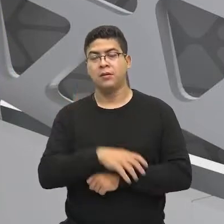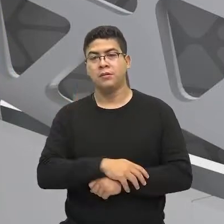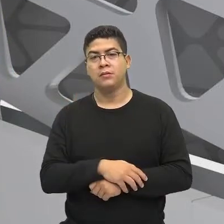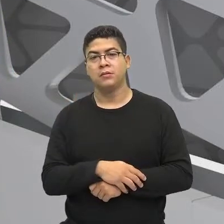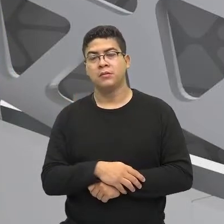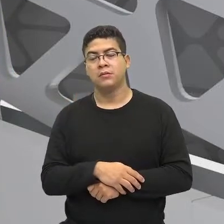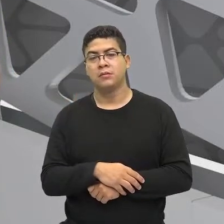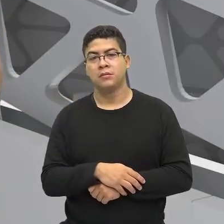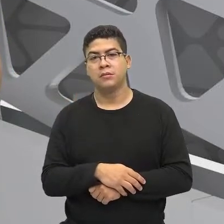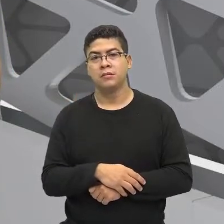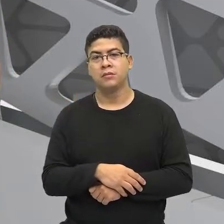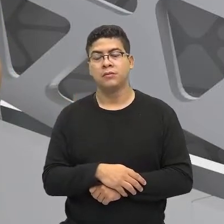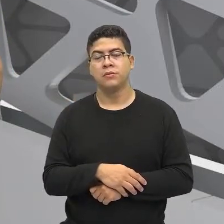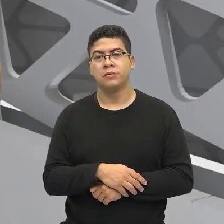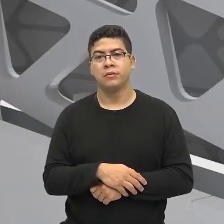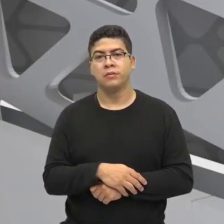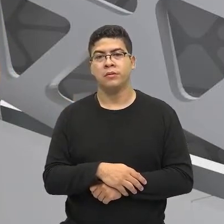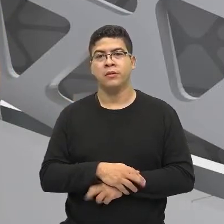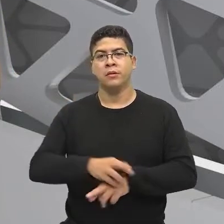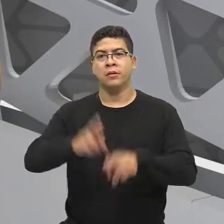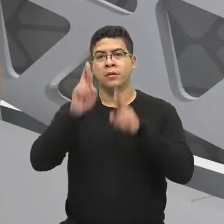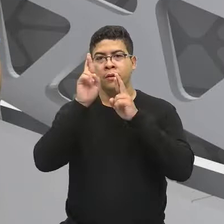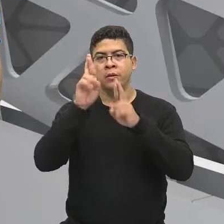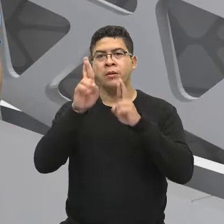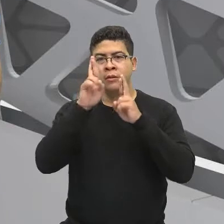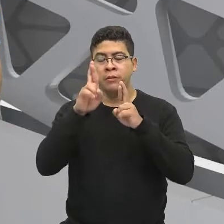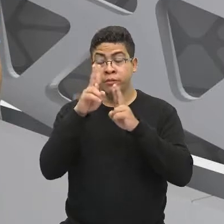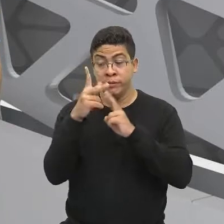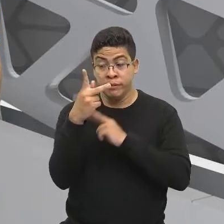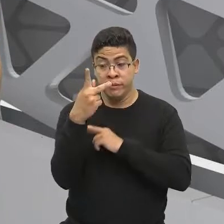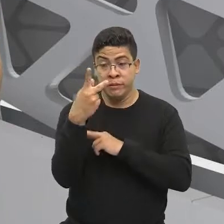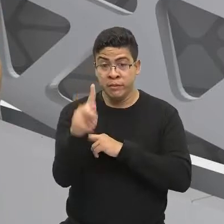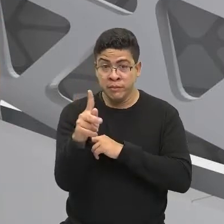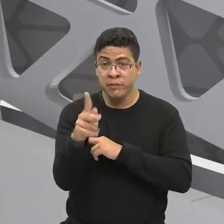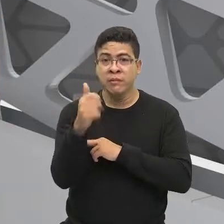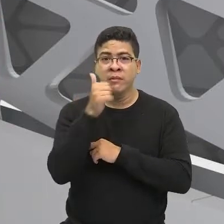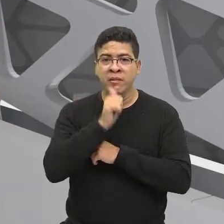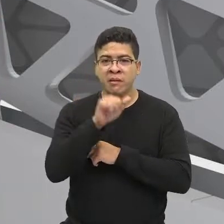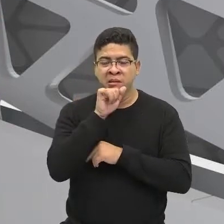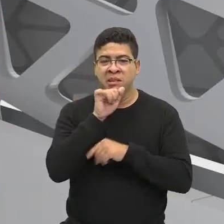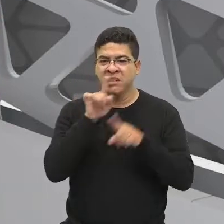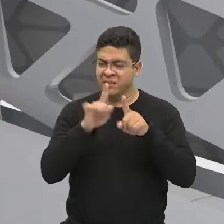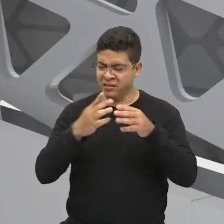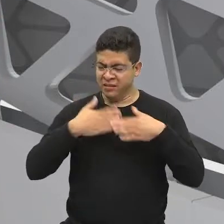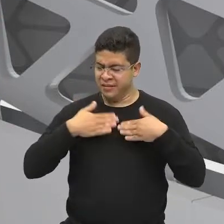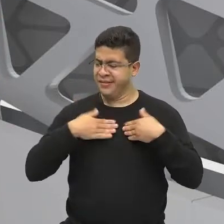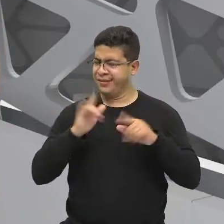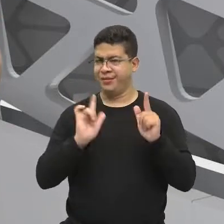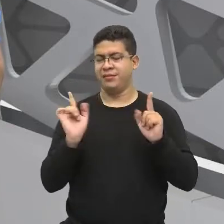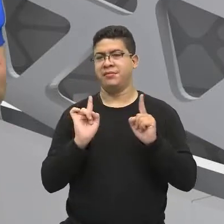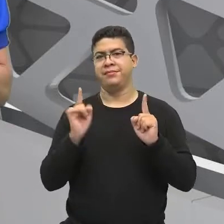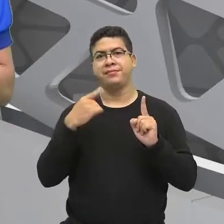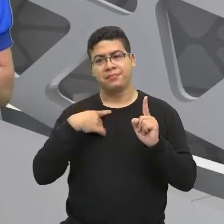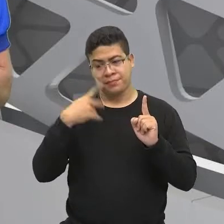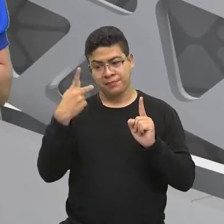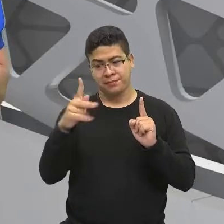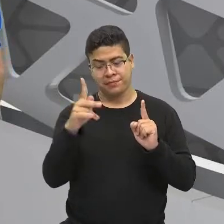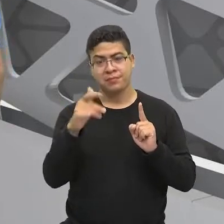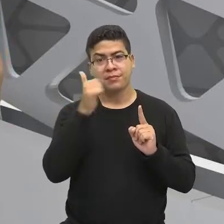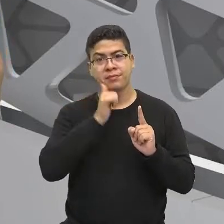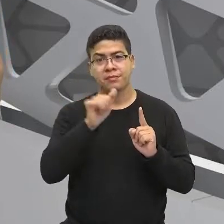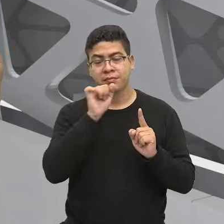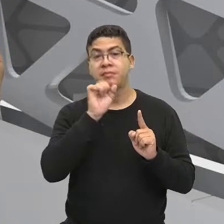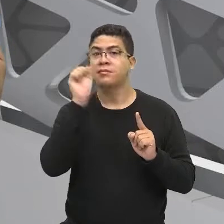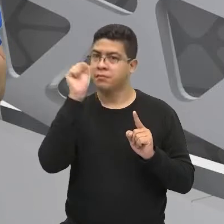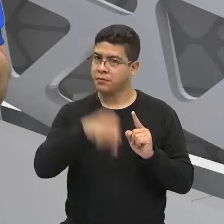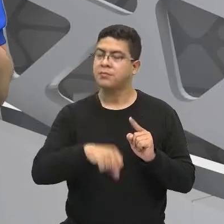muito, né, dessa expectativa do pai, né, dessa perspectiva para que ele se formasse. Na época,